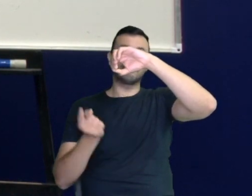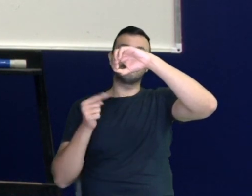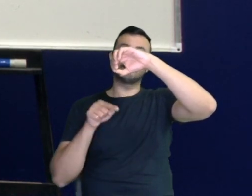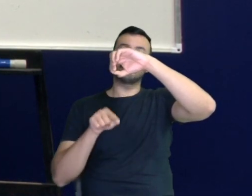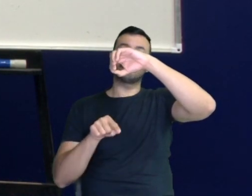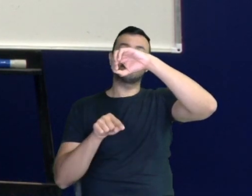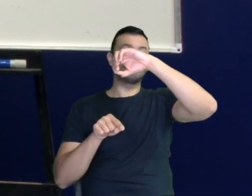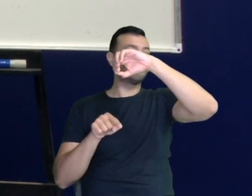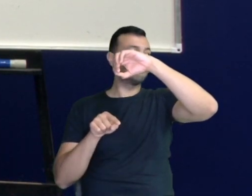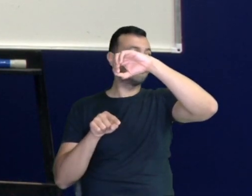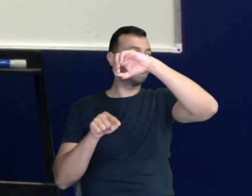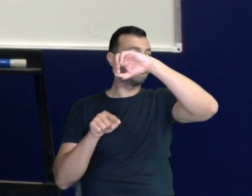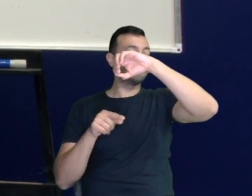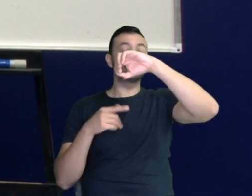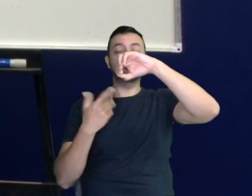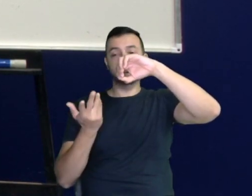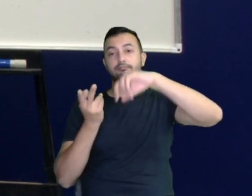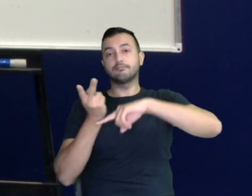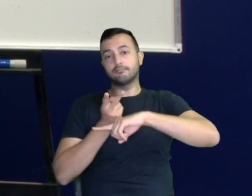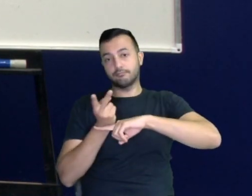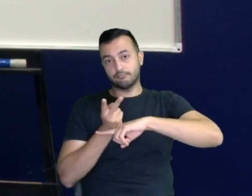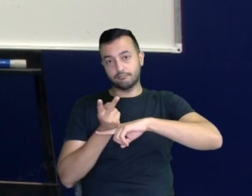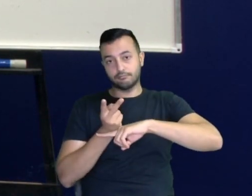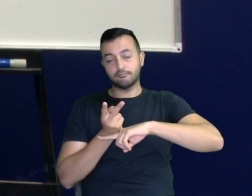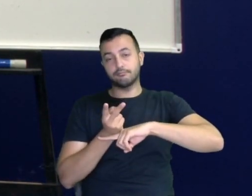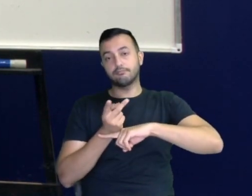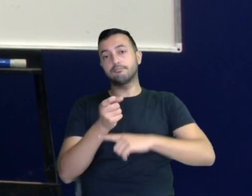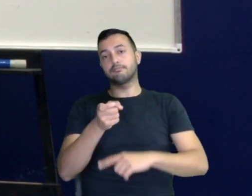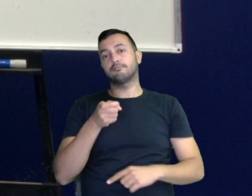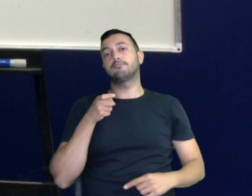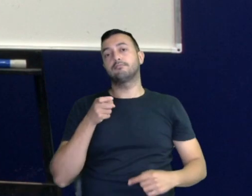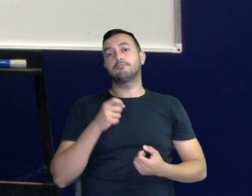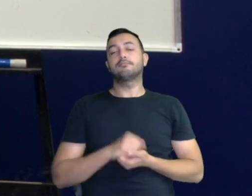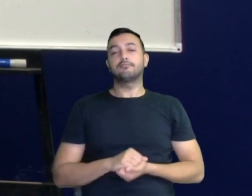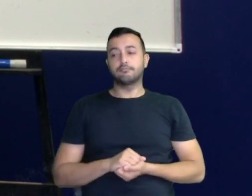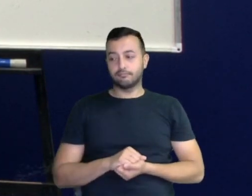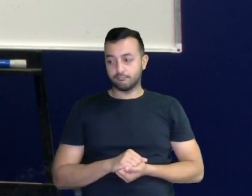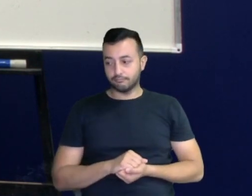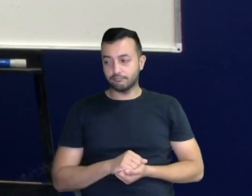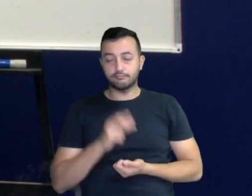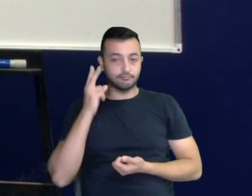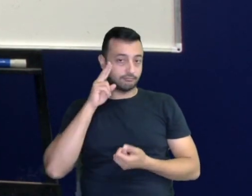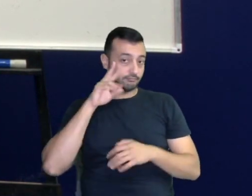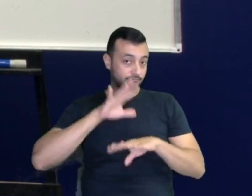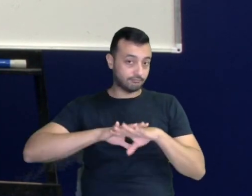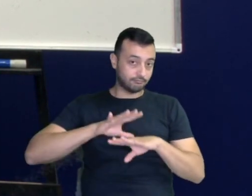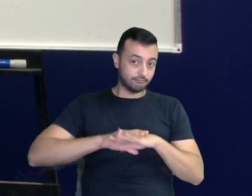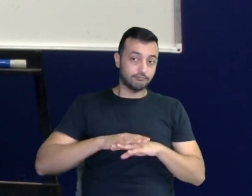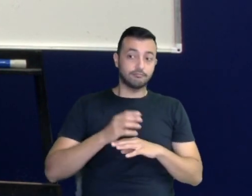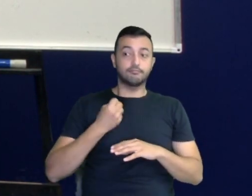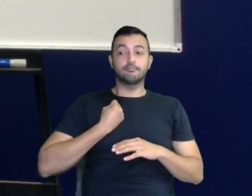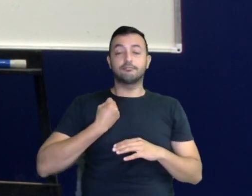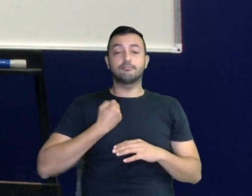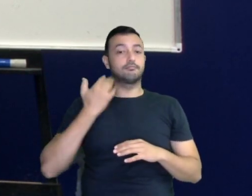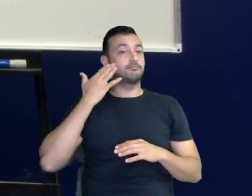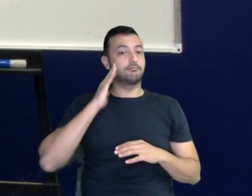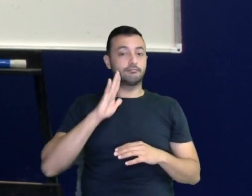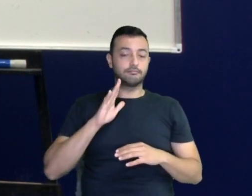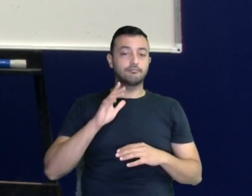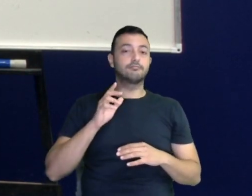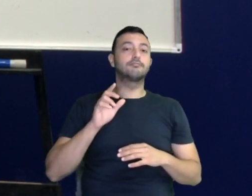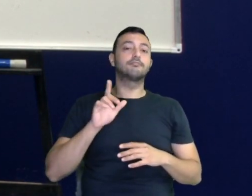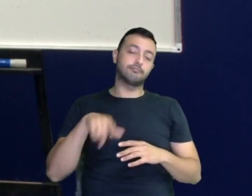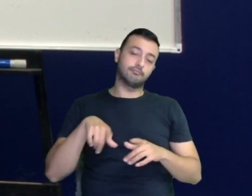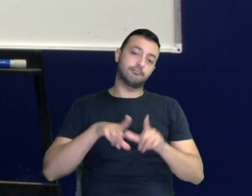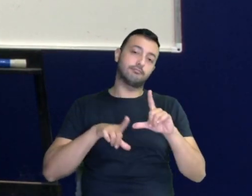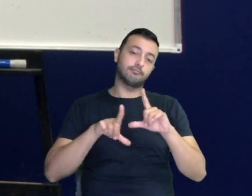está para o valor que a gente procura aqui, que nós chamamos de x. Lembra que em matemática, quando a gente tem um valor desconhecido, a gente põe